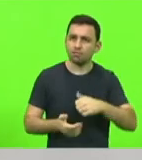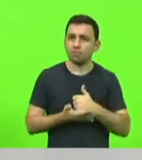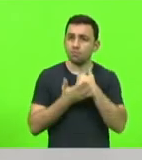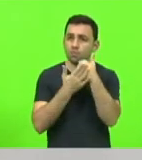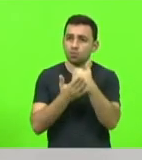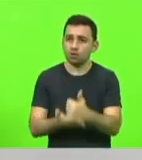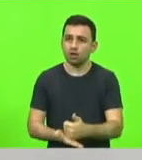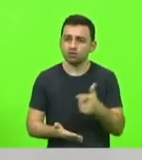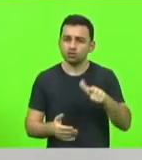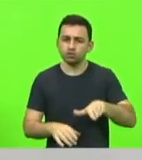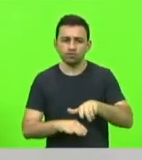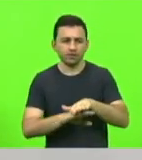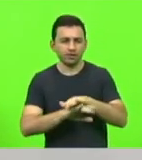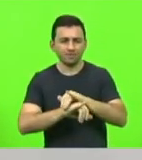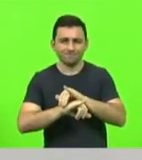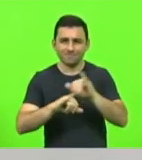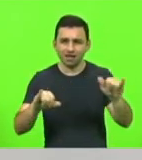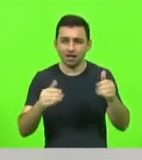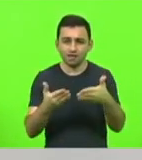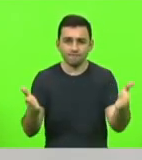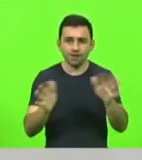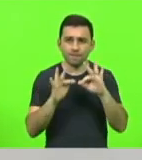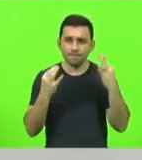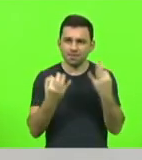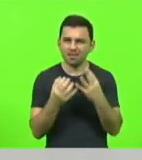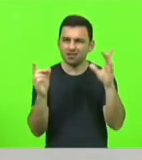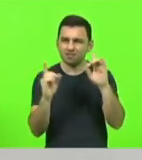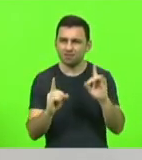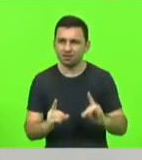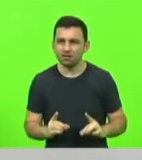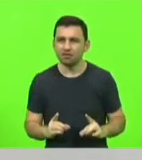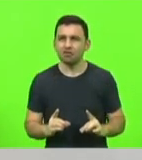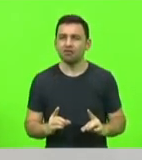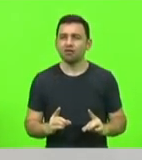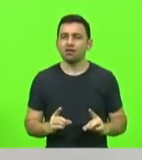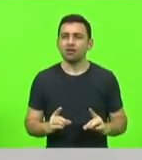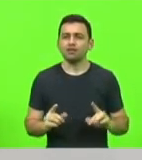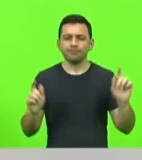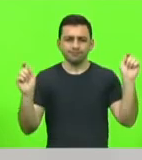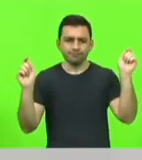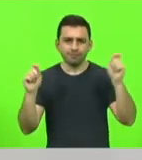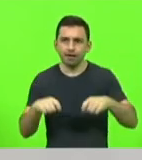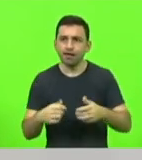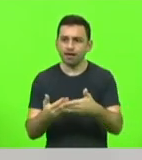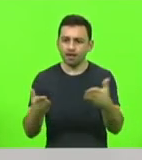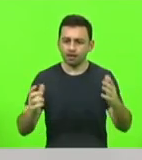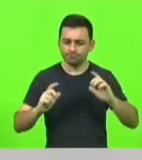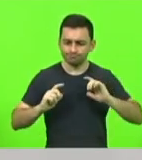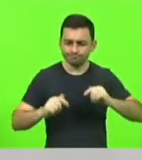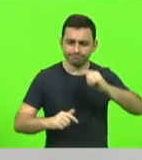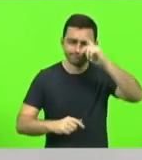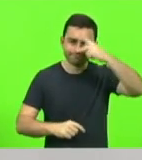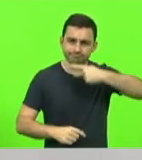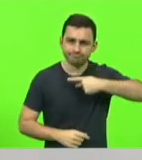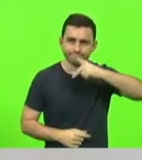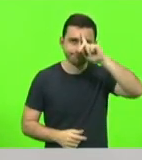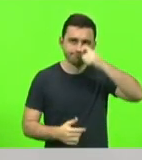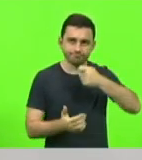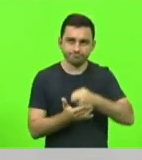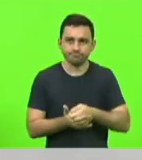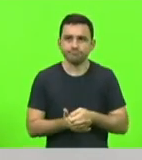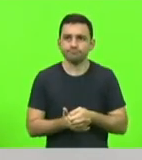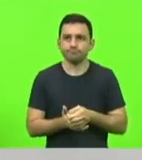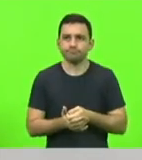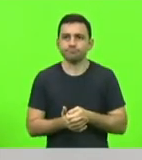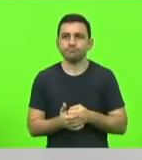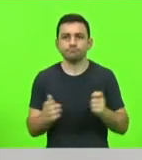para as famílias e para as pessoas com deficiência que elas podem fazer as suas próprias escolhas e tomarem